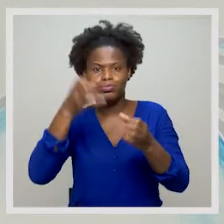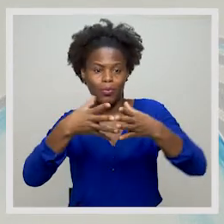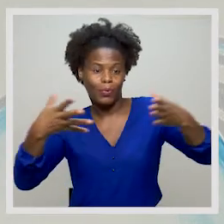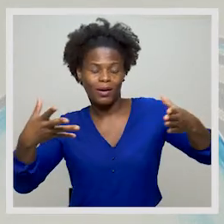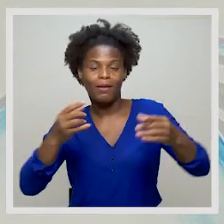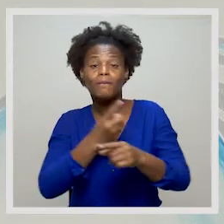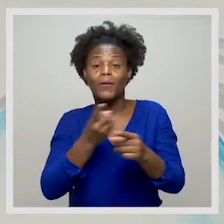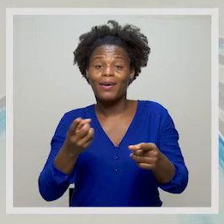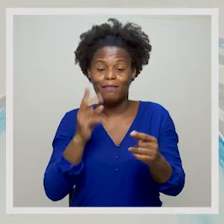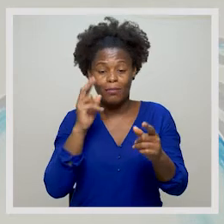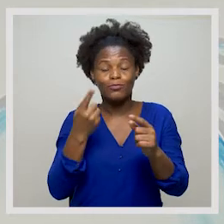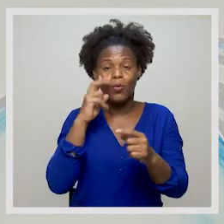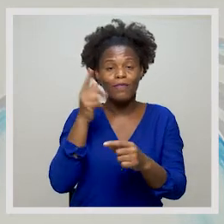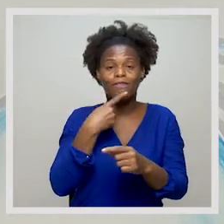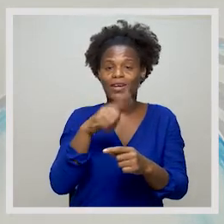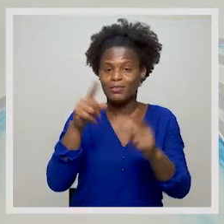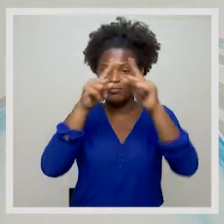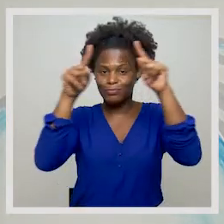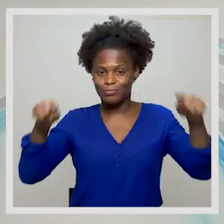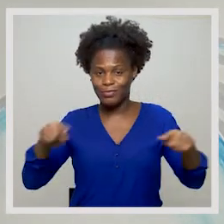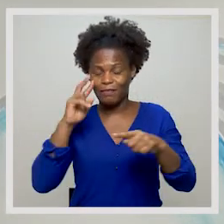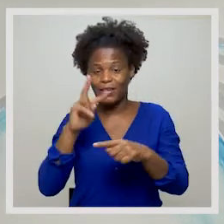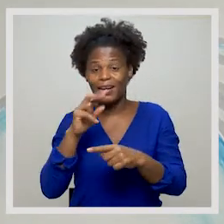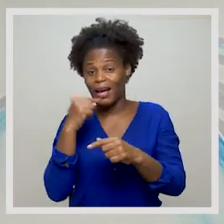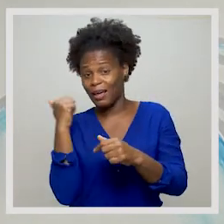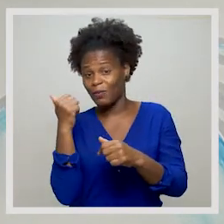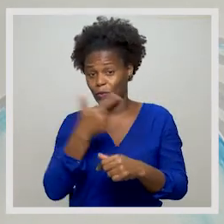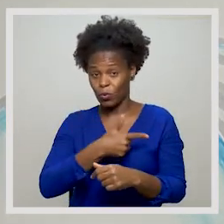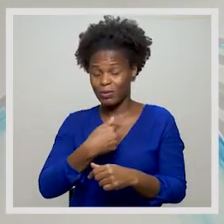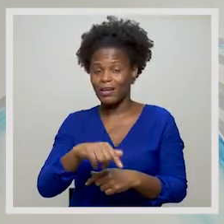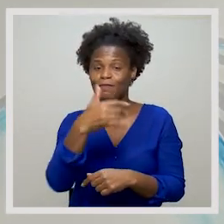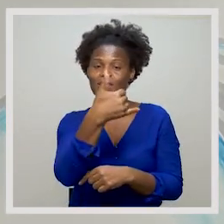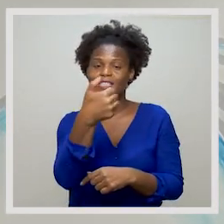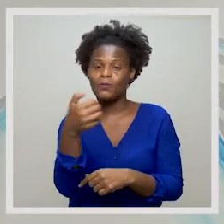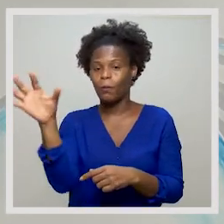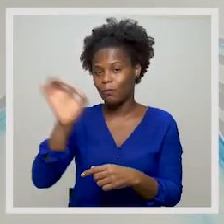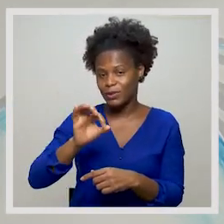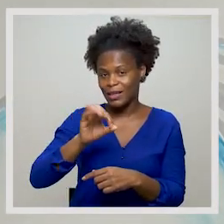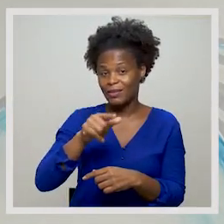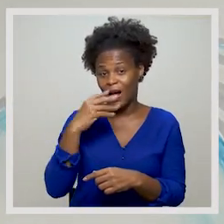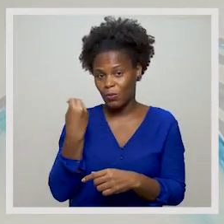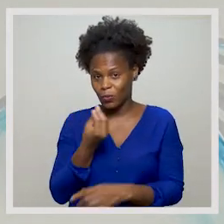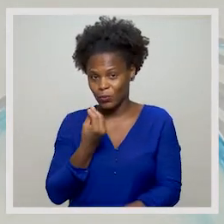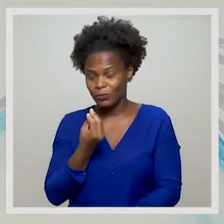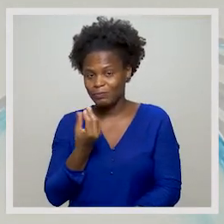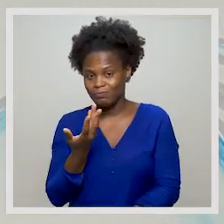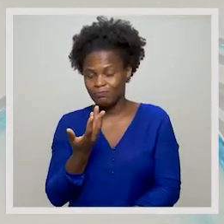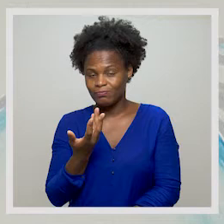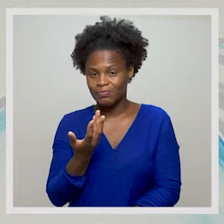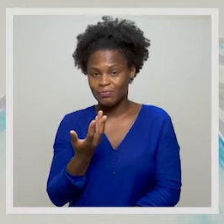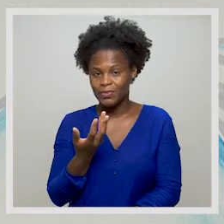tabela e vamos ver que naquela turma temos 25% de